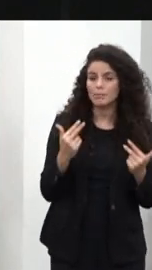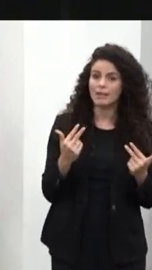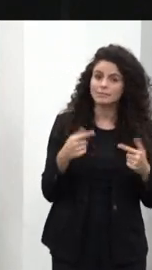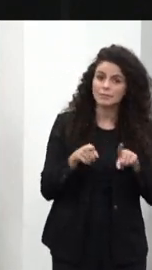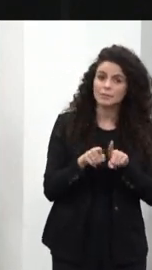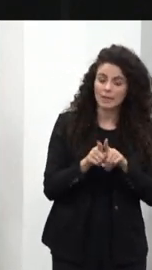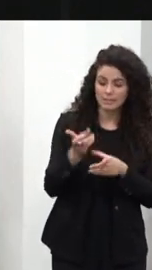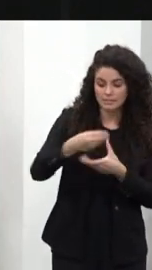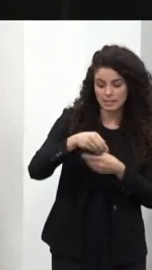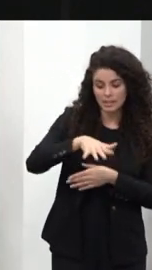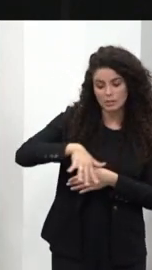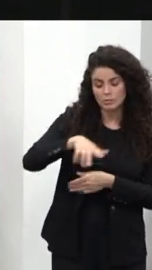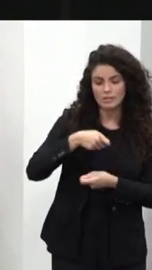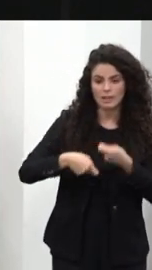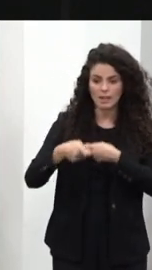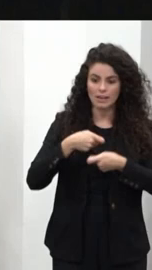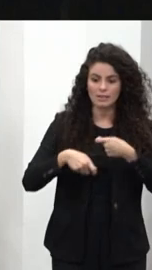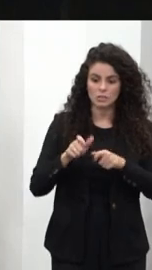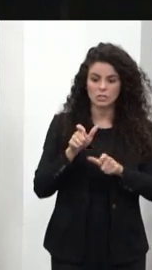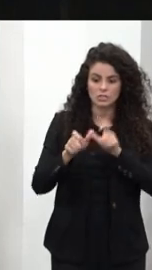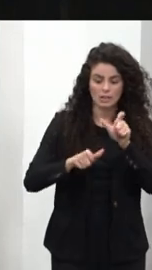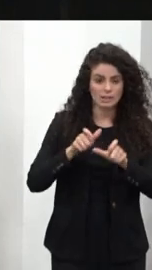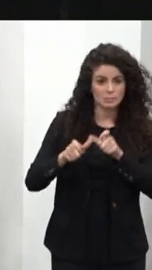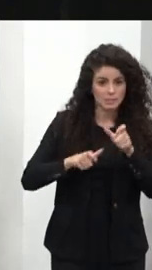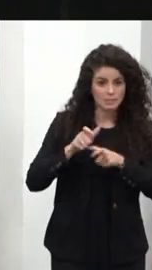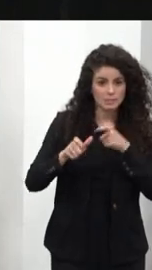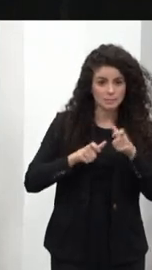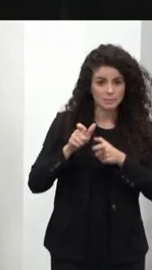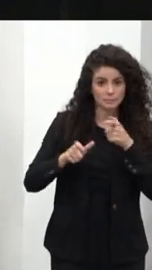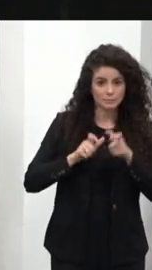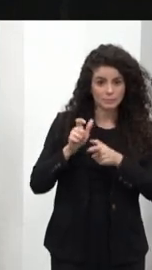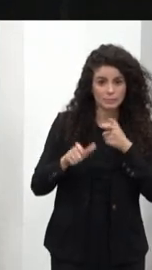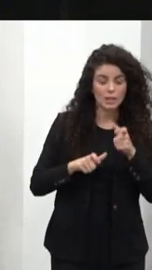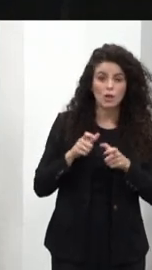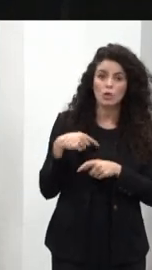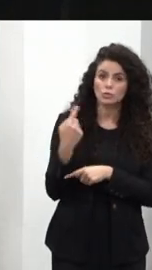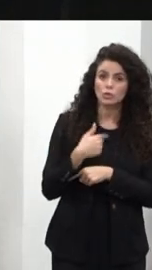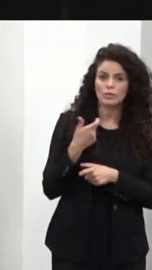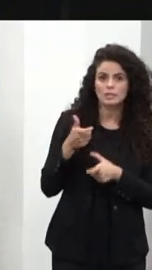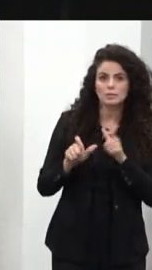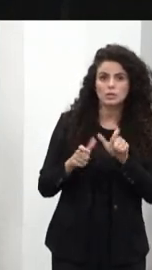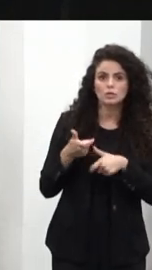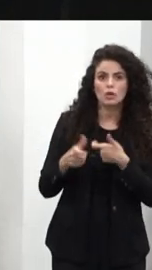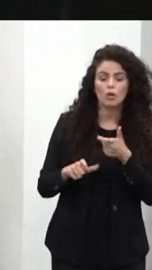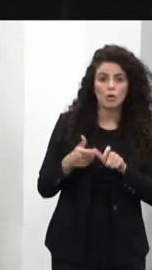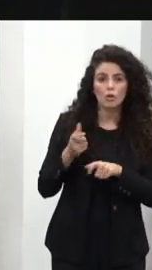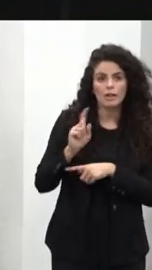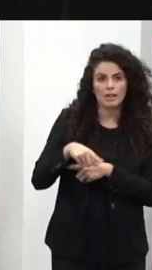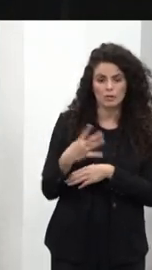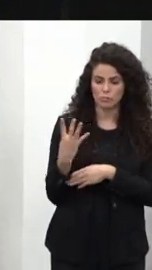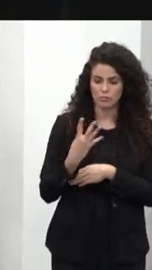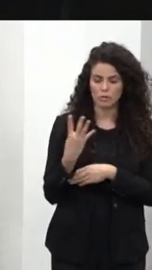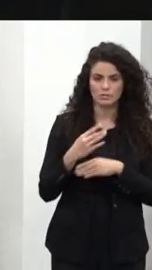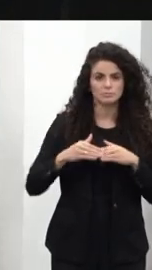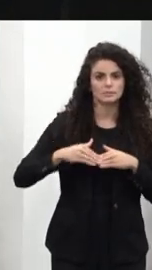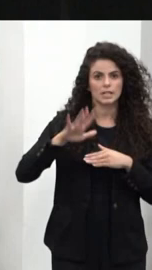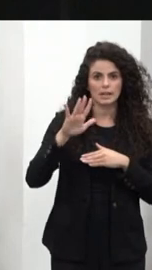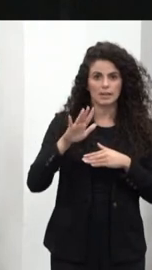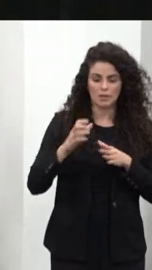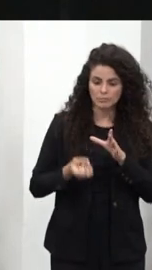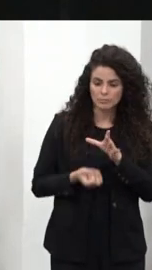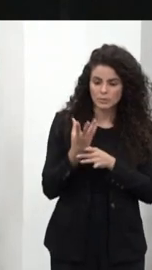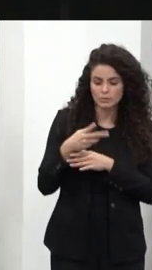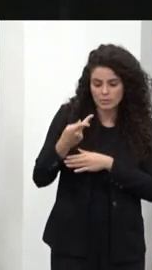E hoje nós temos essa indústria de jogos Santa Catarina que é o quarto maior produtor aqui no Brasil